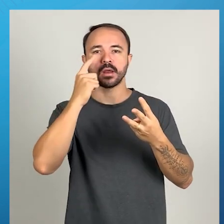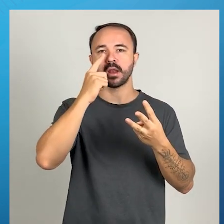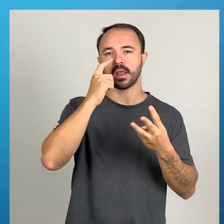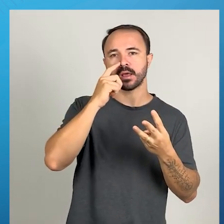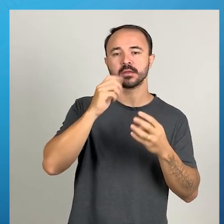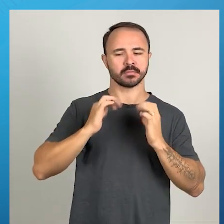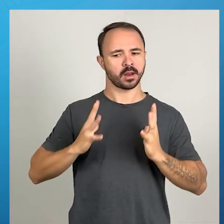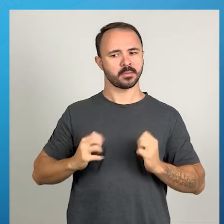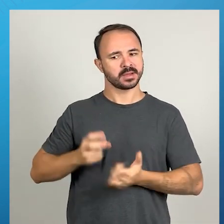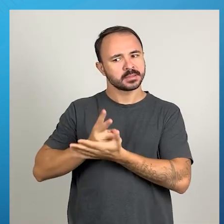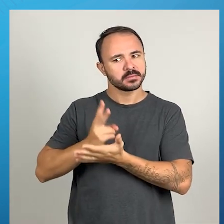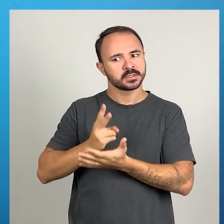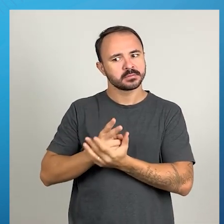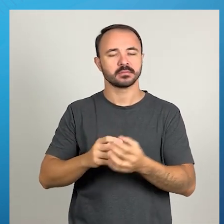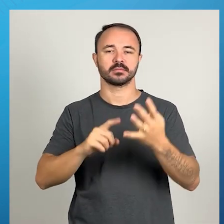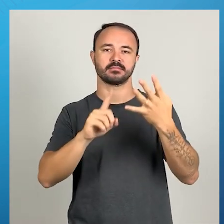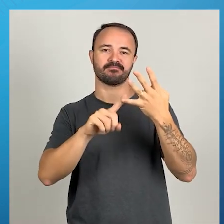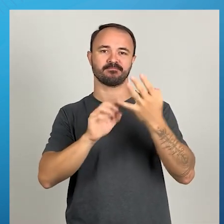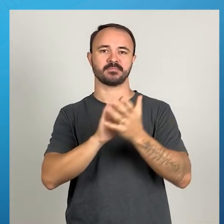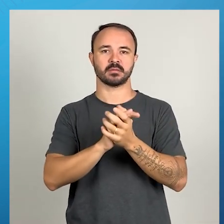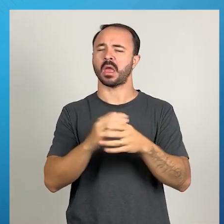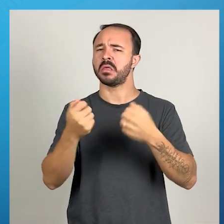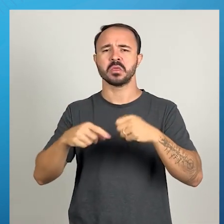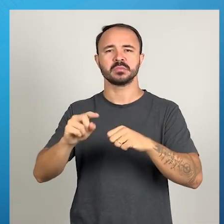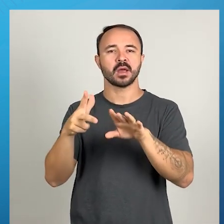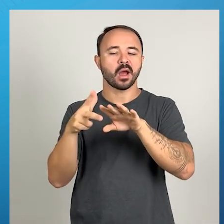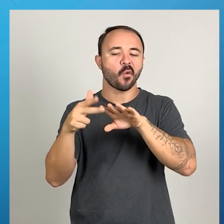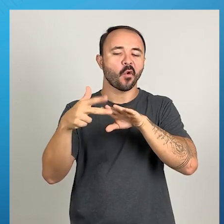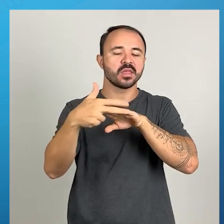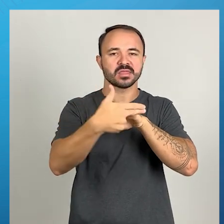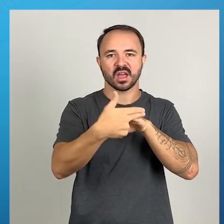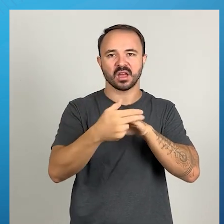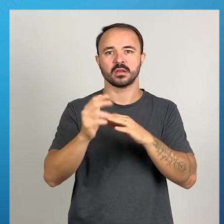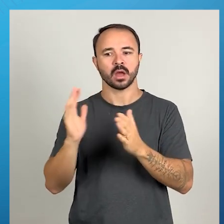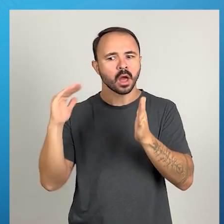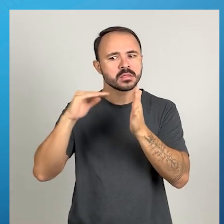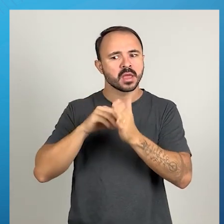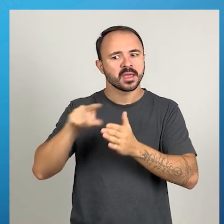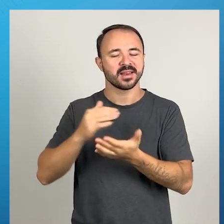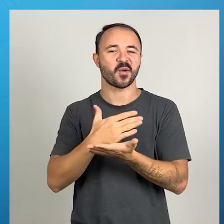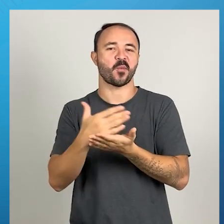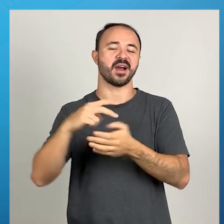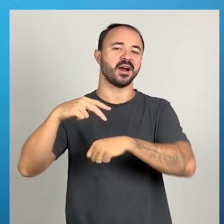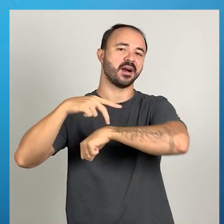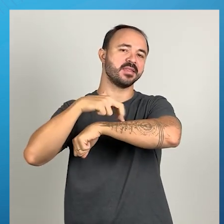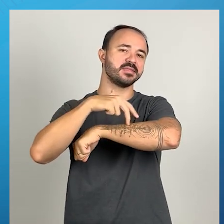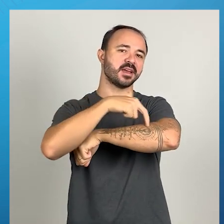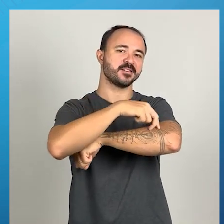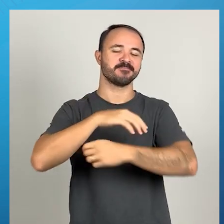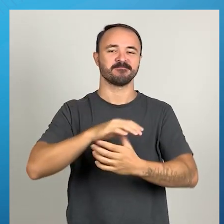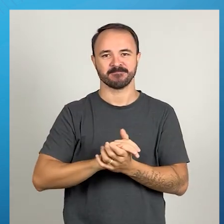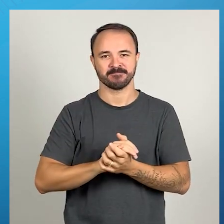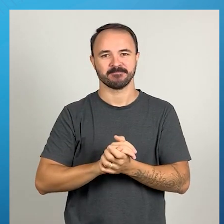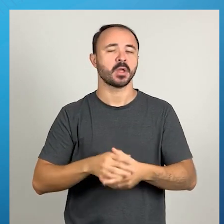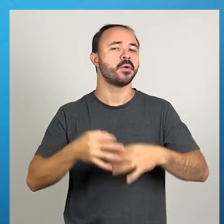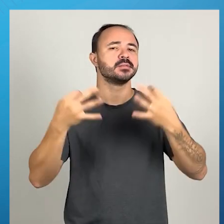regular. E a letra D. Não é necessário cortar as unhas do bebê até que ele comece a andar. Então, pessoal, nossa alternativa correta